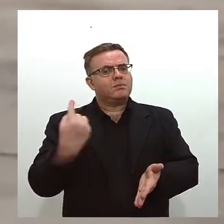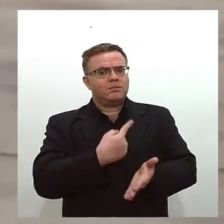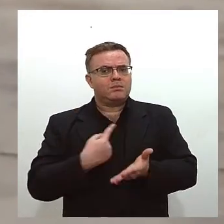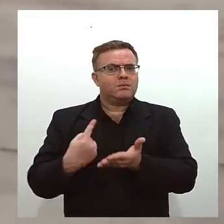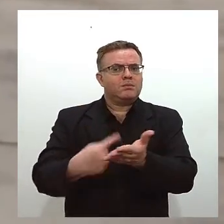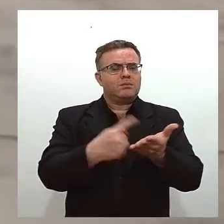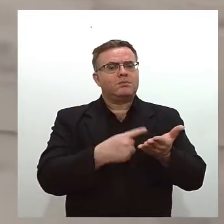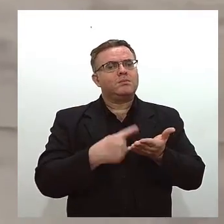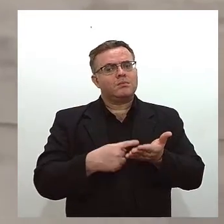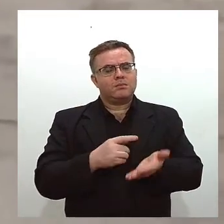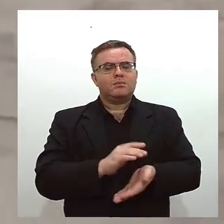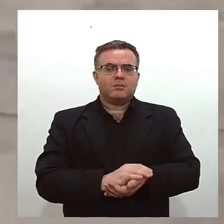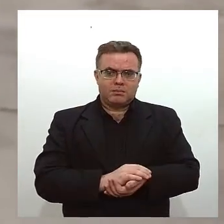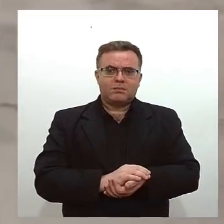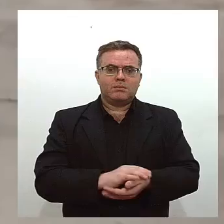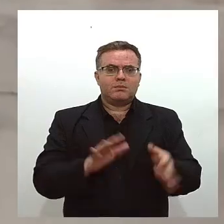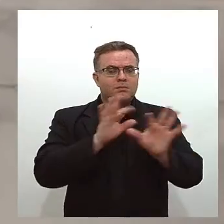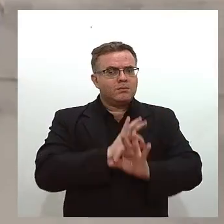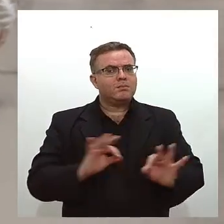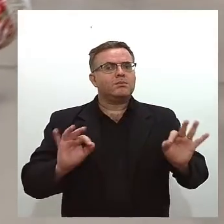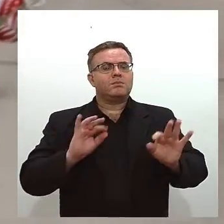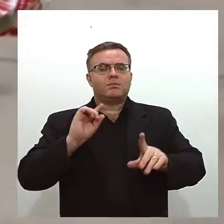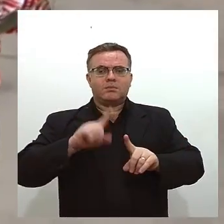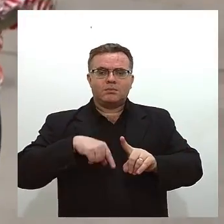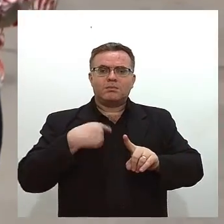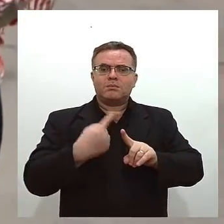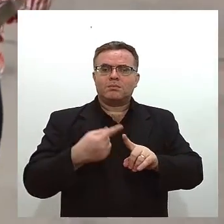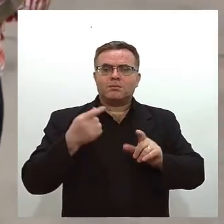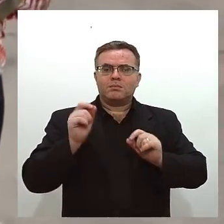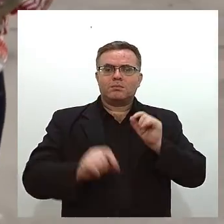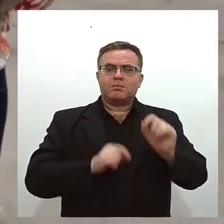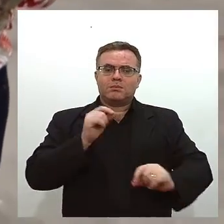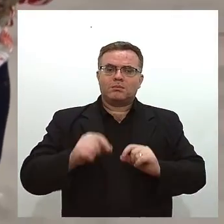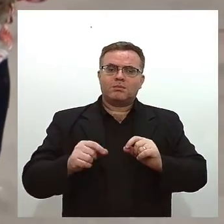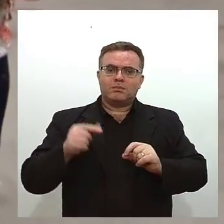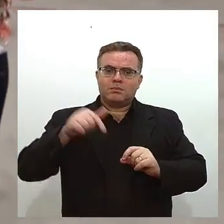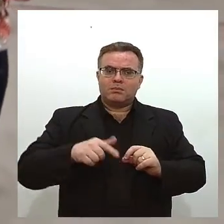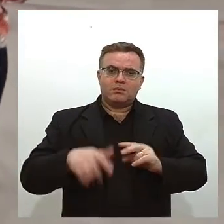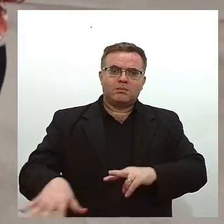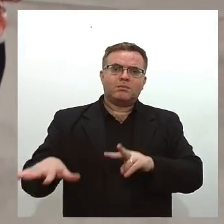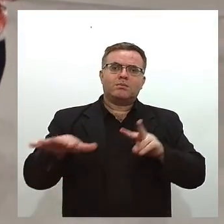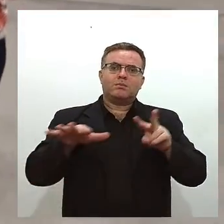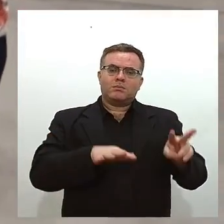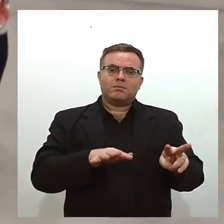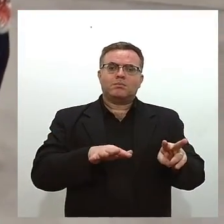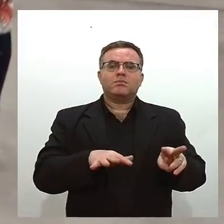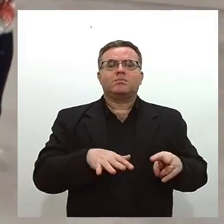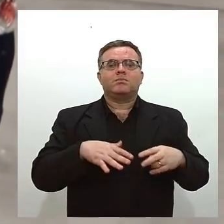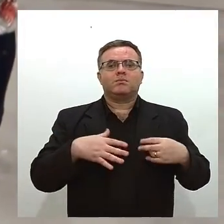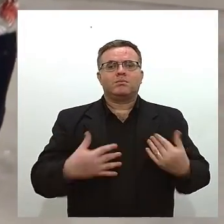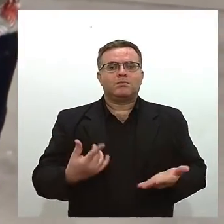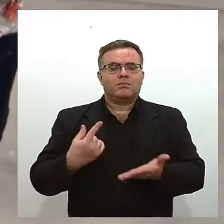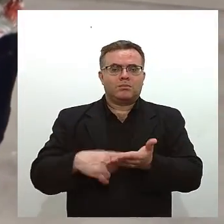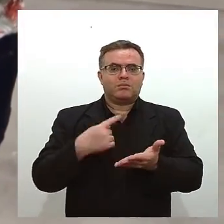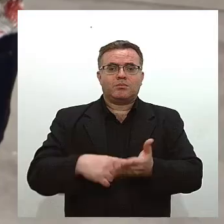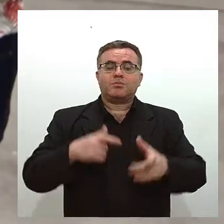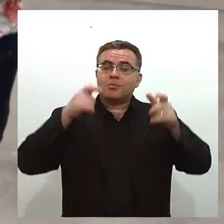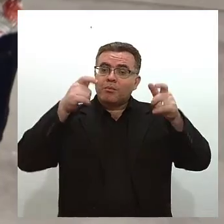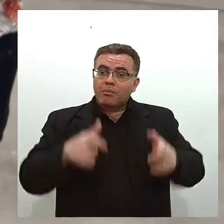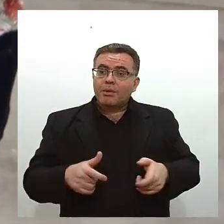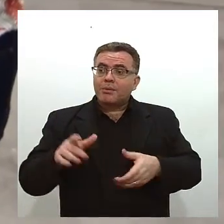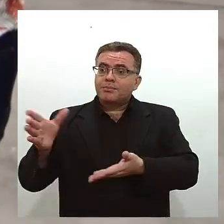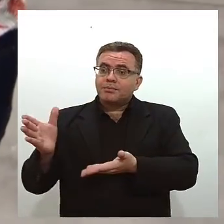somação. Joia, então vamos reforçar as informações. A partir dessa semana, o ponto de arrecadação é aqui no